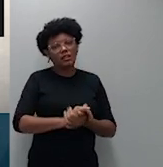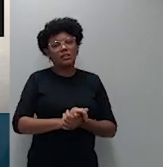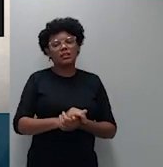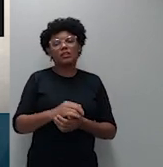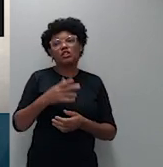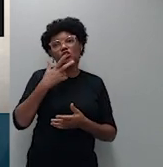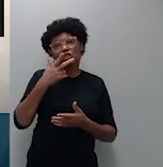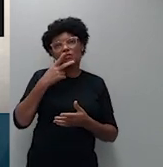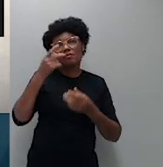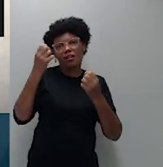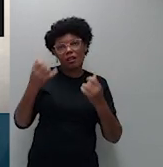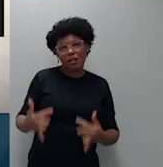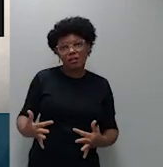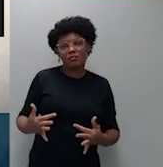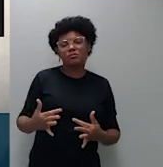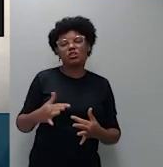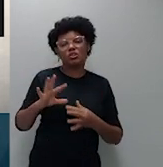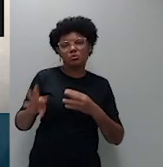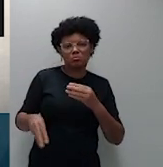operações